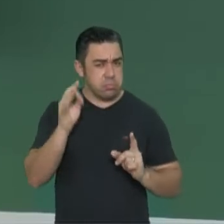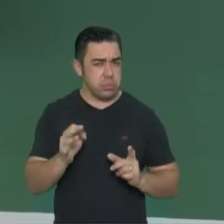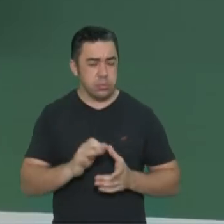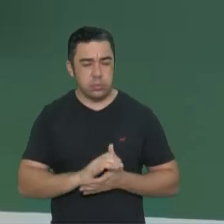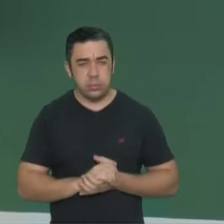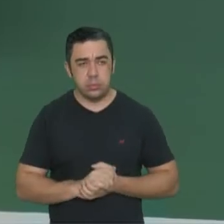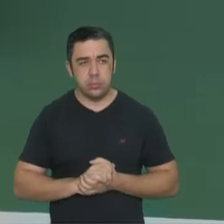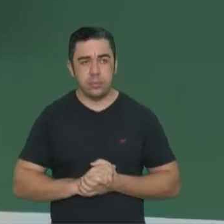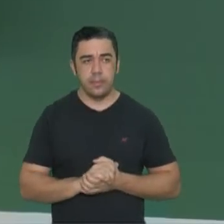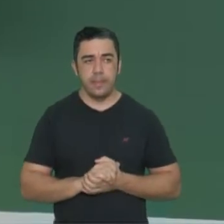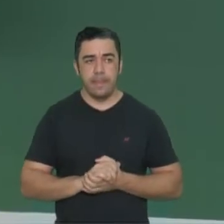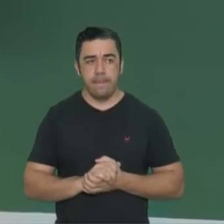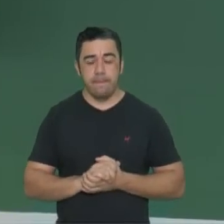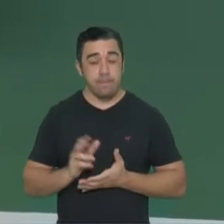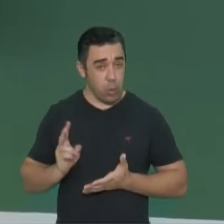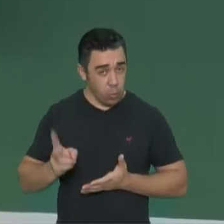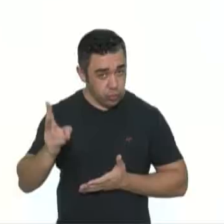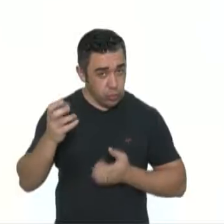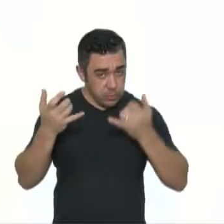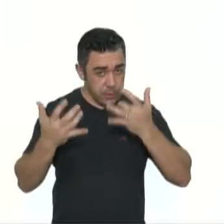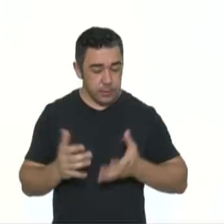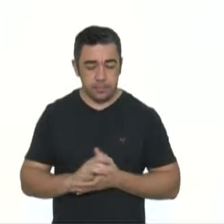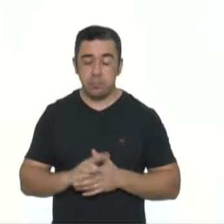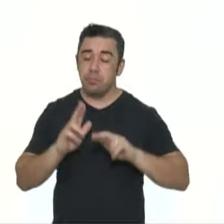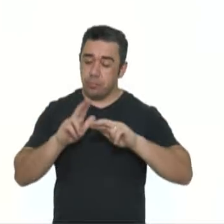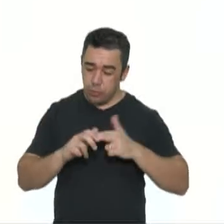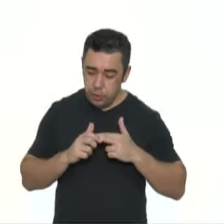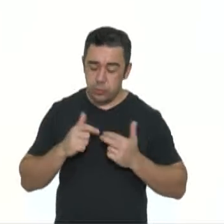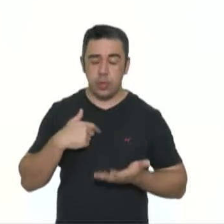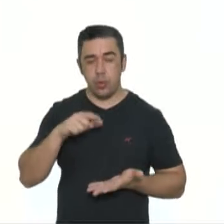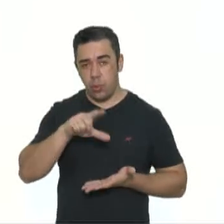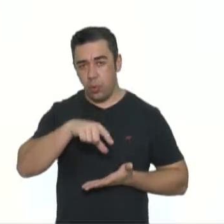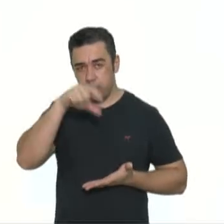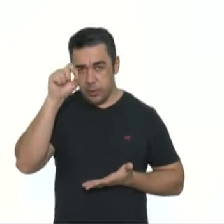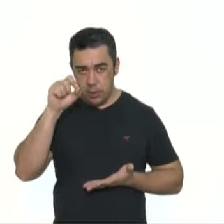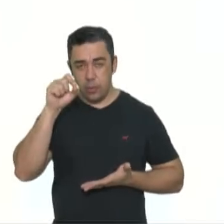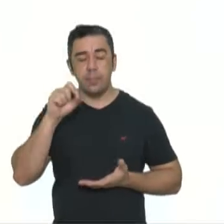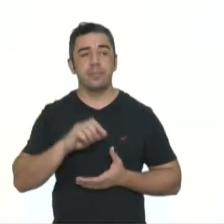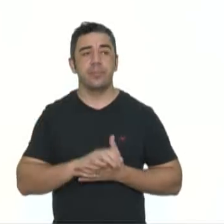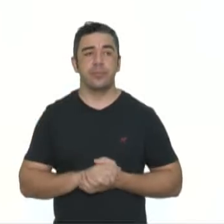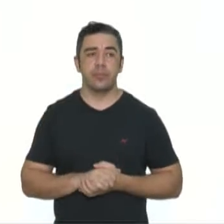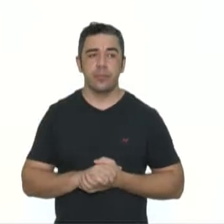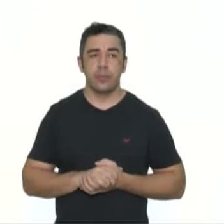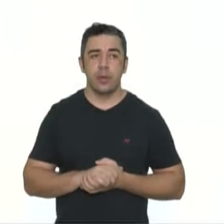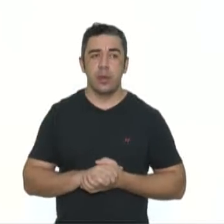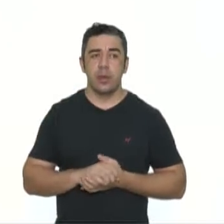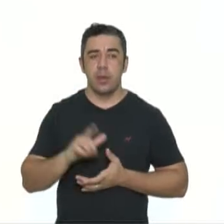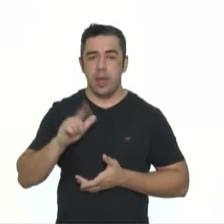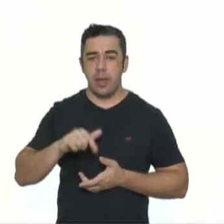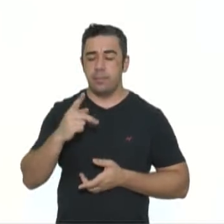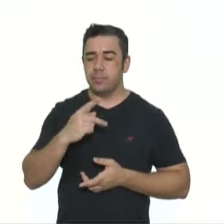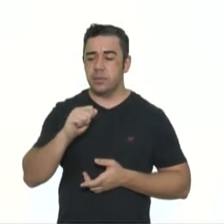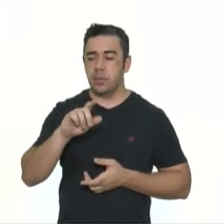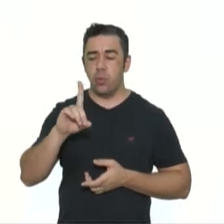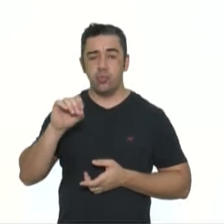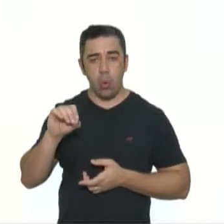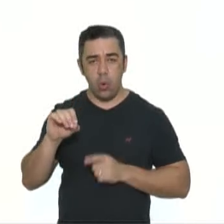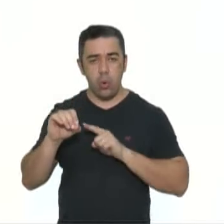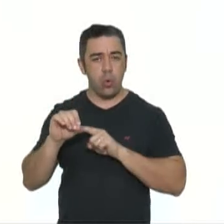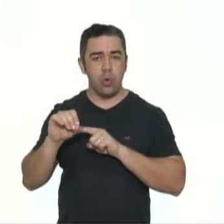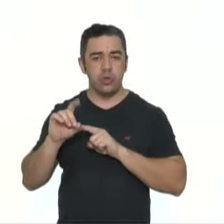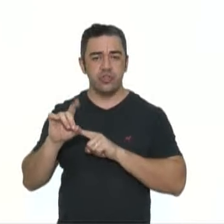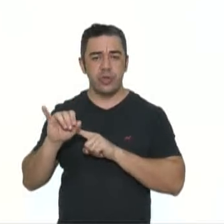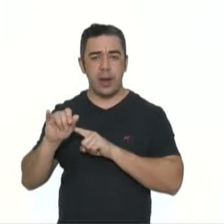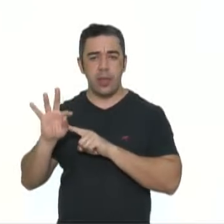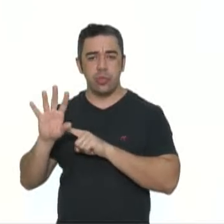Ó, ele continuando ainda, né? Por isso, optei, ele vai dizer por qual motivo, pela denominação pseudodialeto, porque não é um